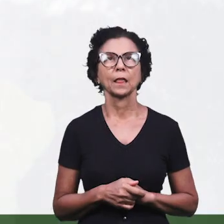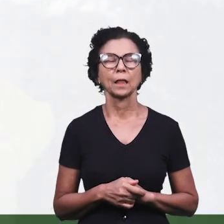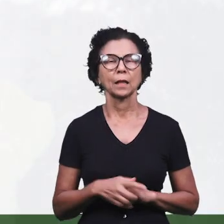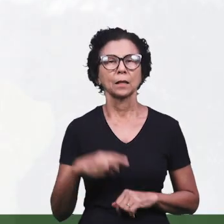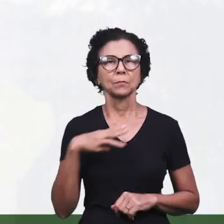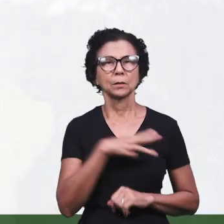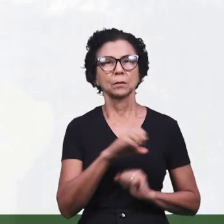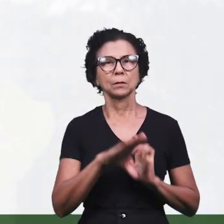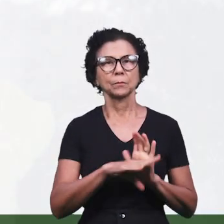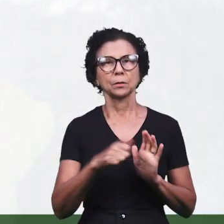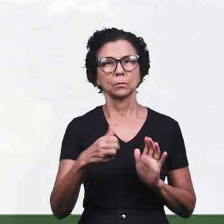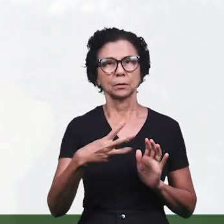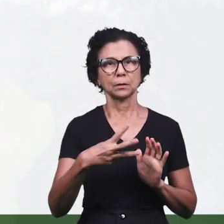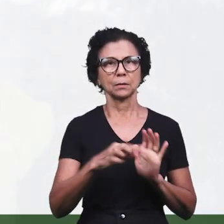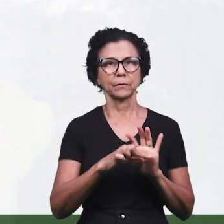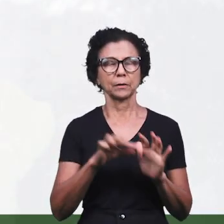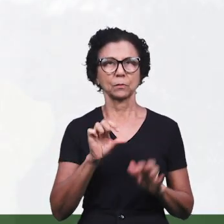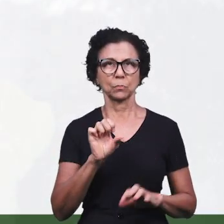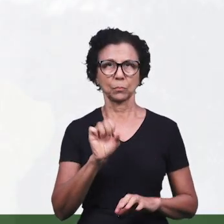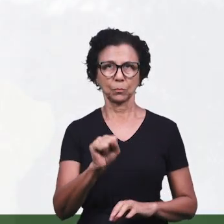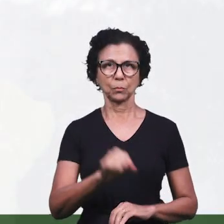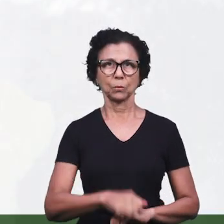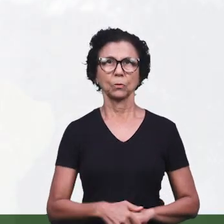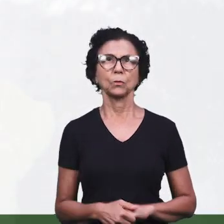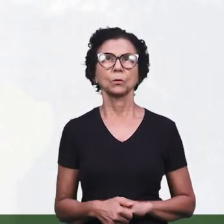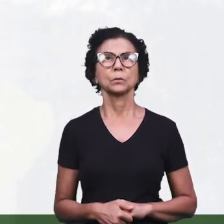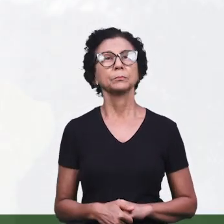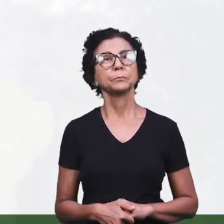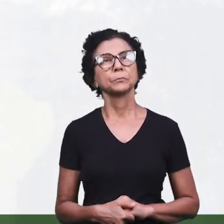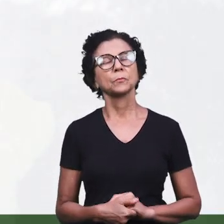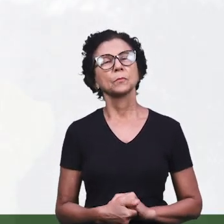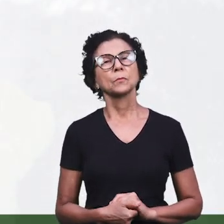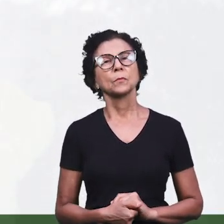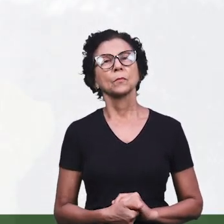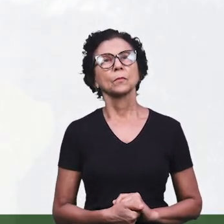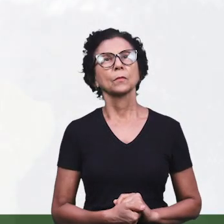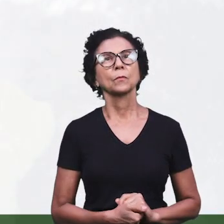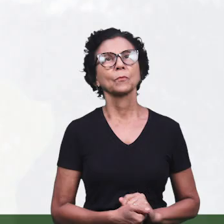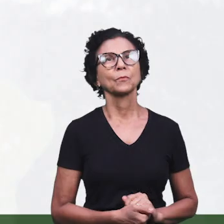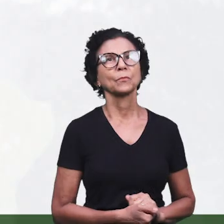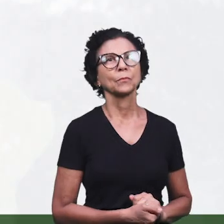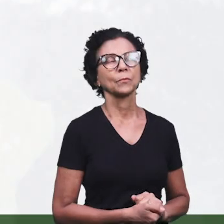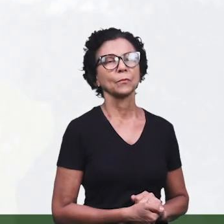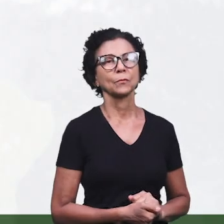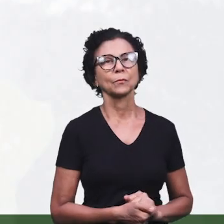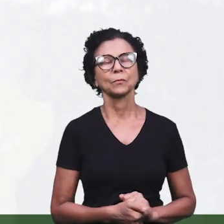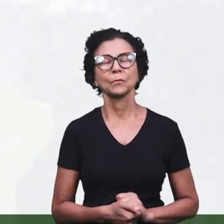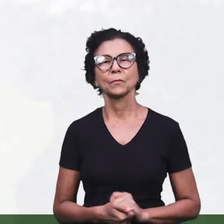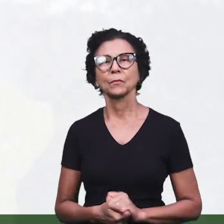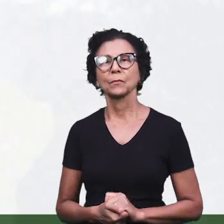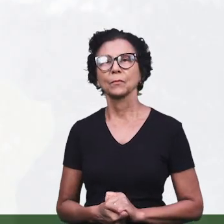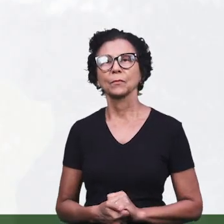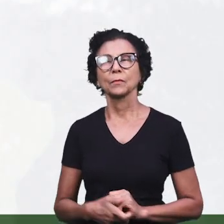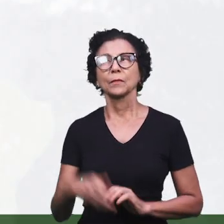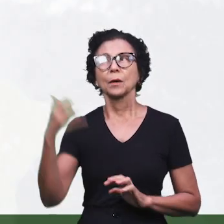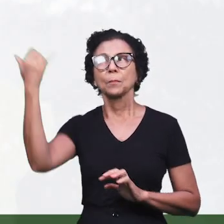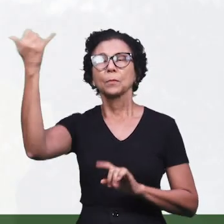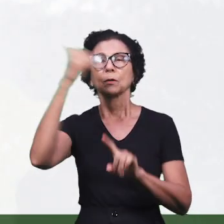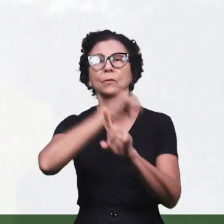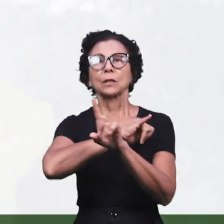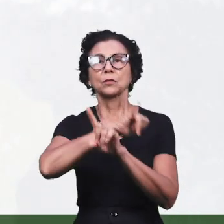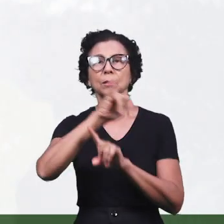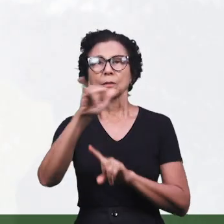Mateus capítulo 13, verso 8, vemos profeticamente o primeiro derramamento do Espírito